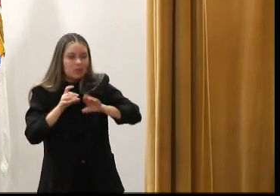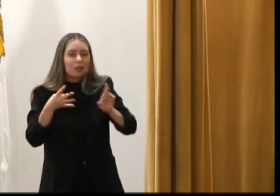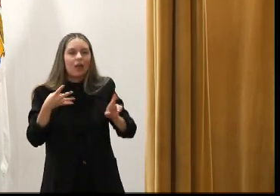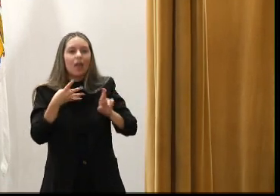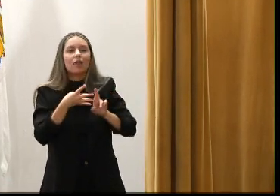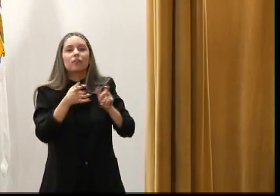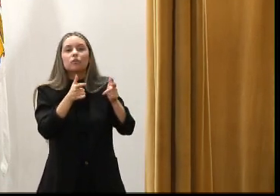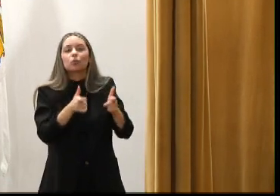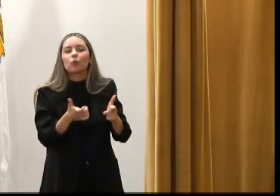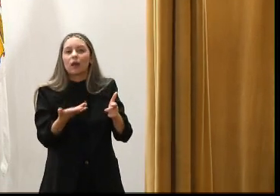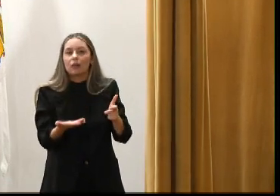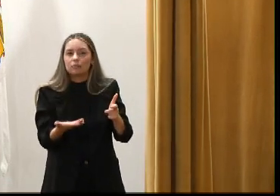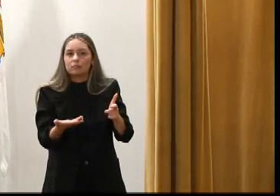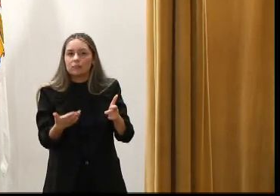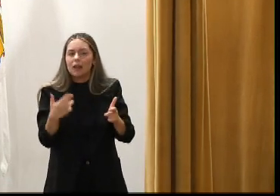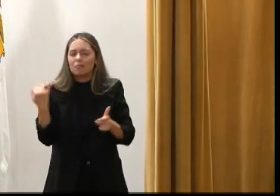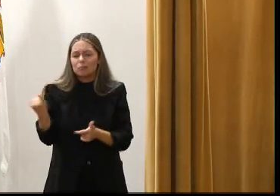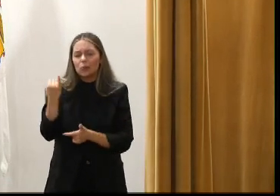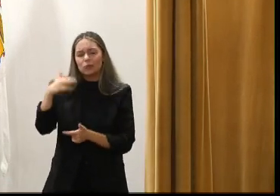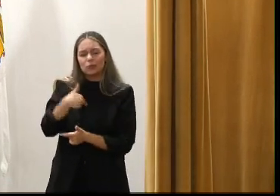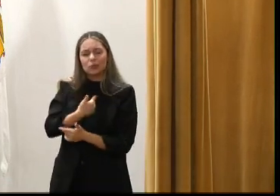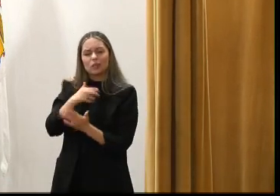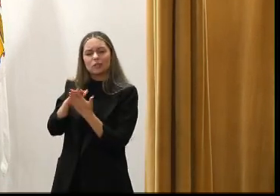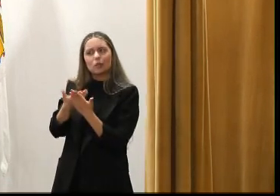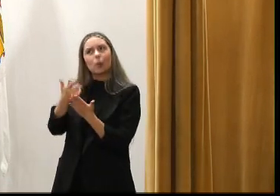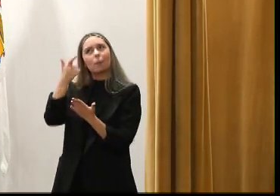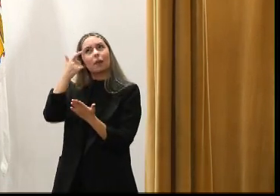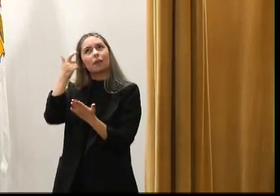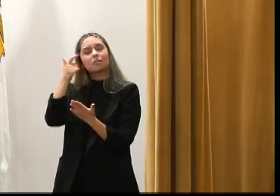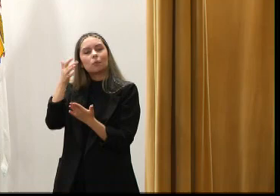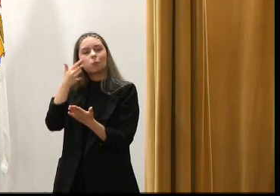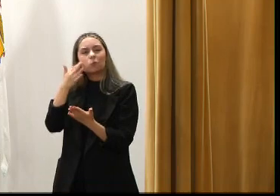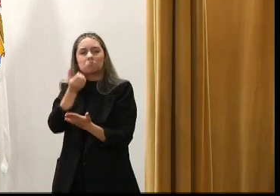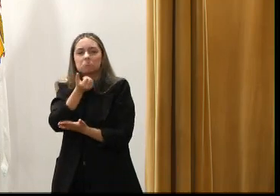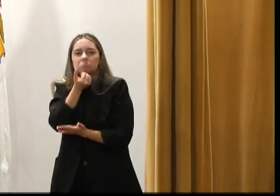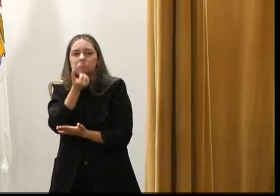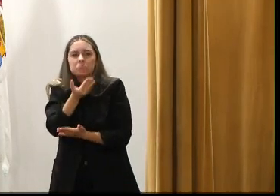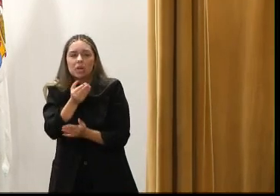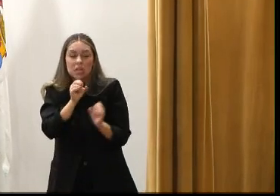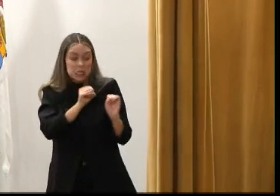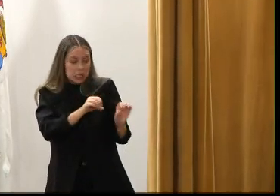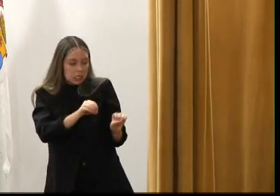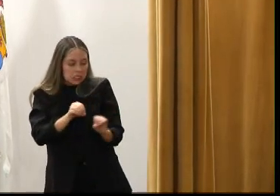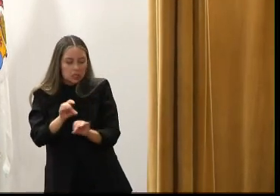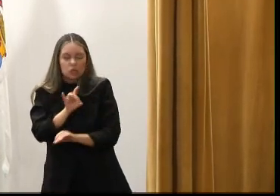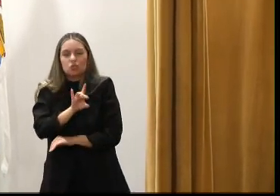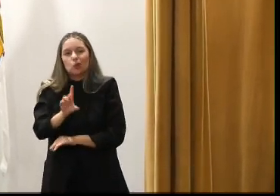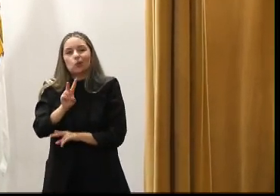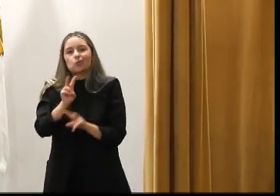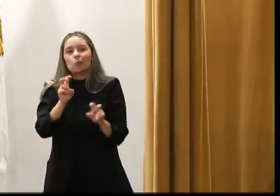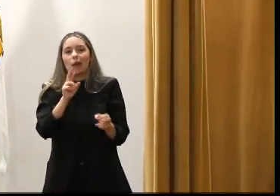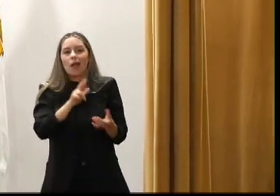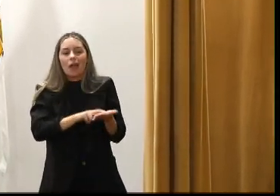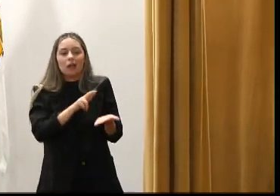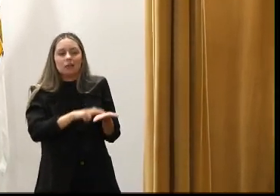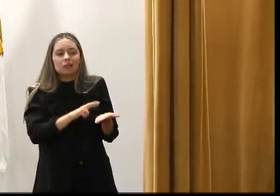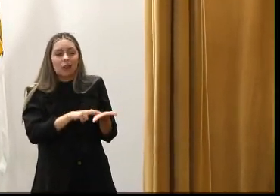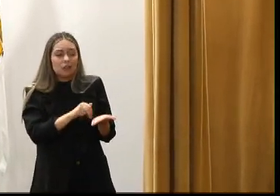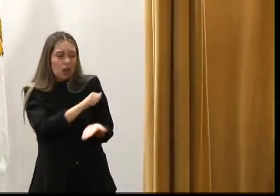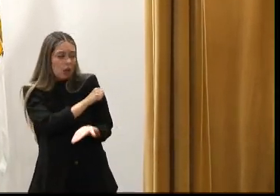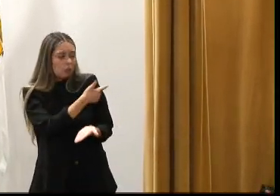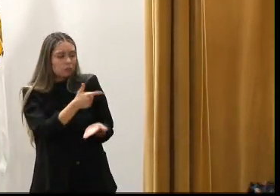no lugar, isso é fundamental para as nossas escolas. Não adianta ensinar só sobre, né, realidades que os alunos